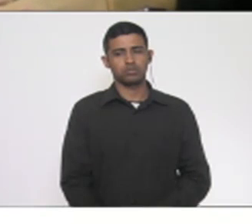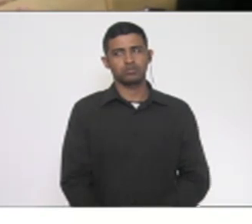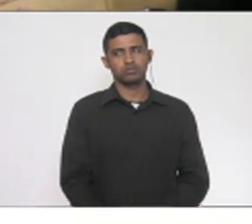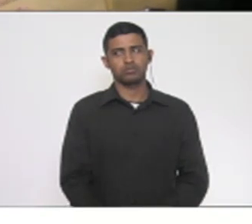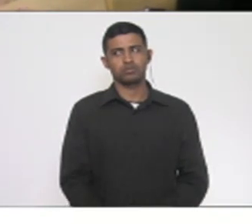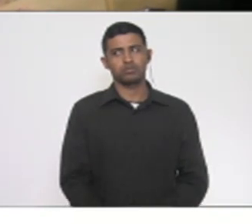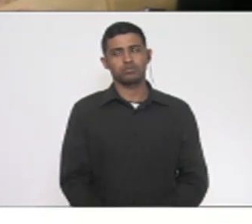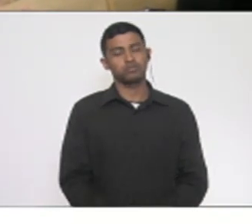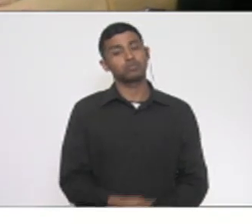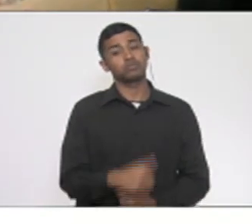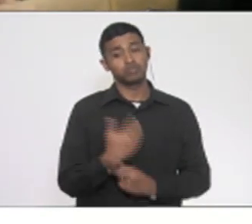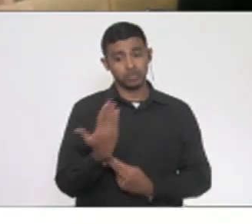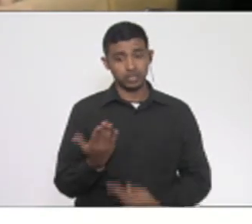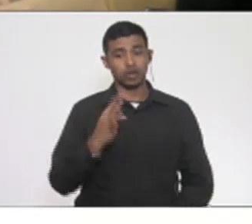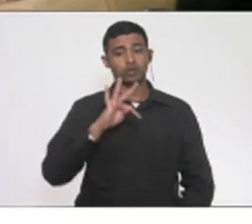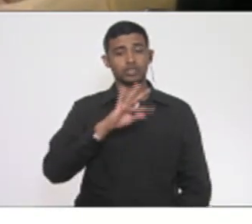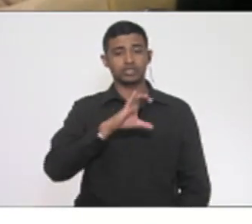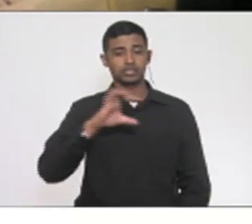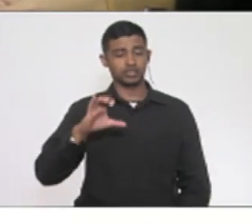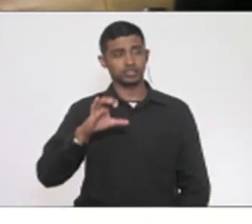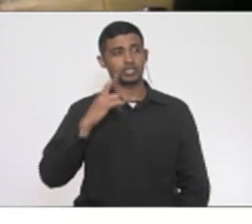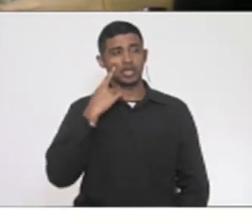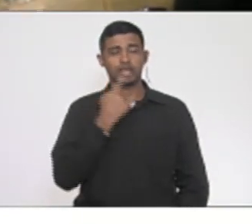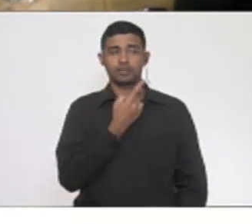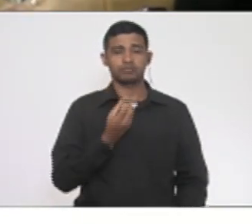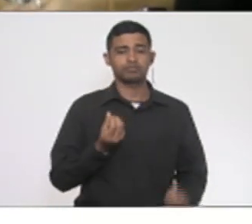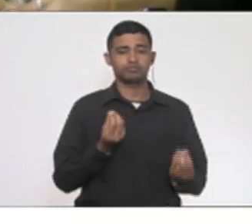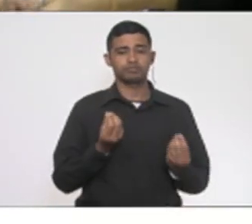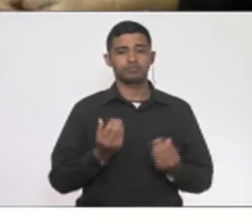no TCC, isso também está